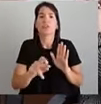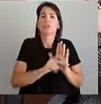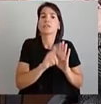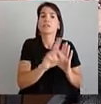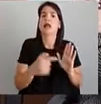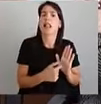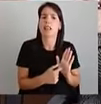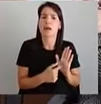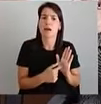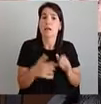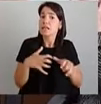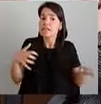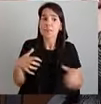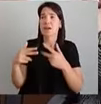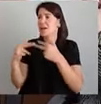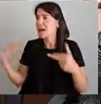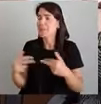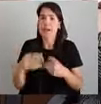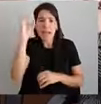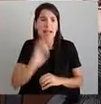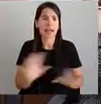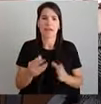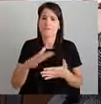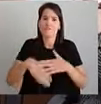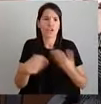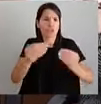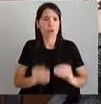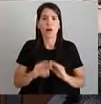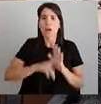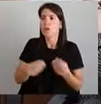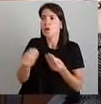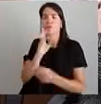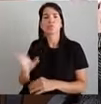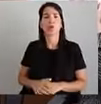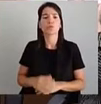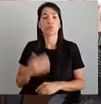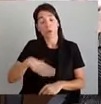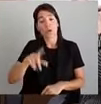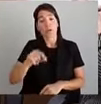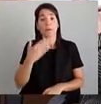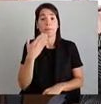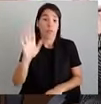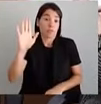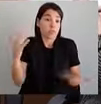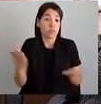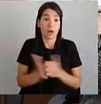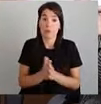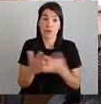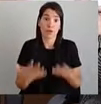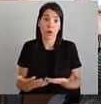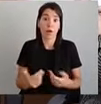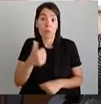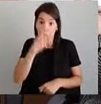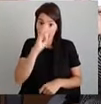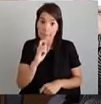a Assembleia, nem a Câmara, nem ninguém o fez. Eu queria também pedir a palavra, já agora, isto era bom lembrarmos para quando